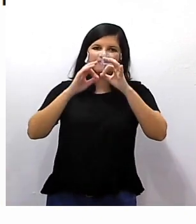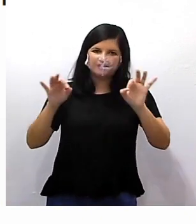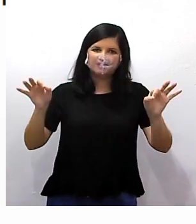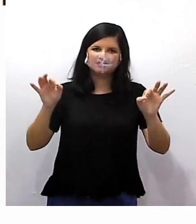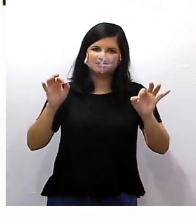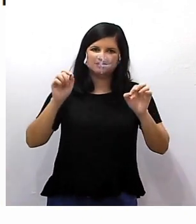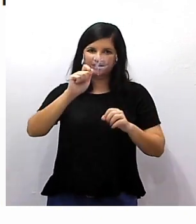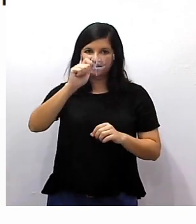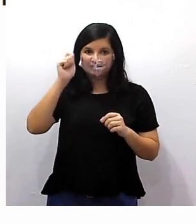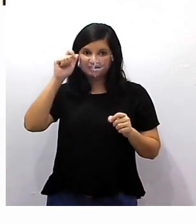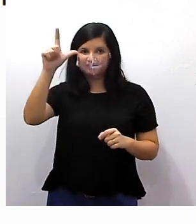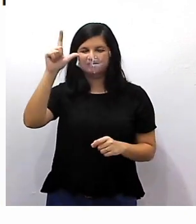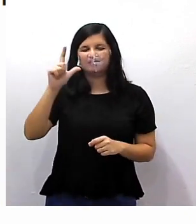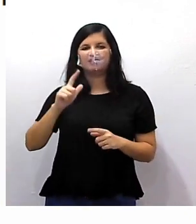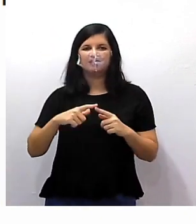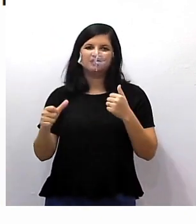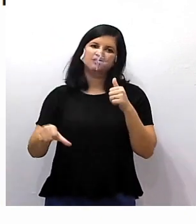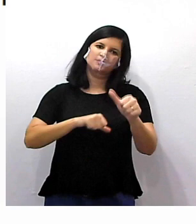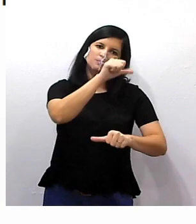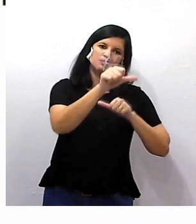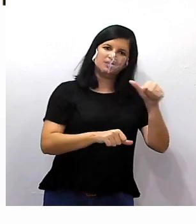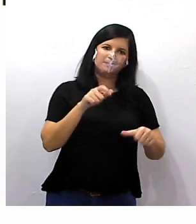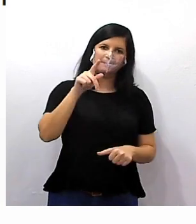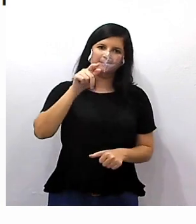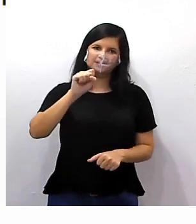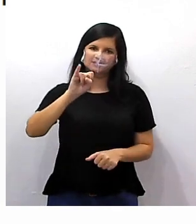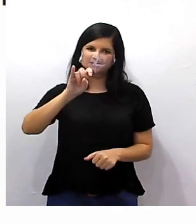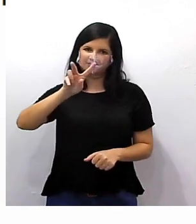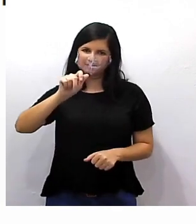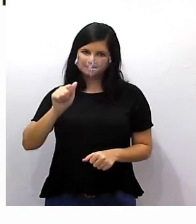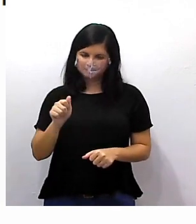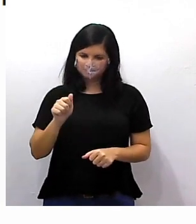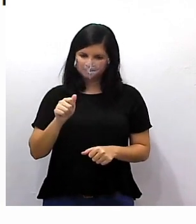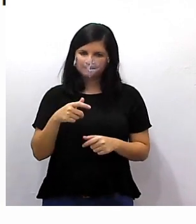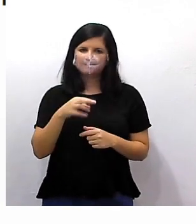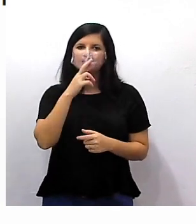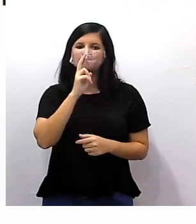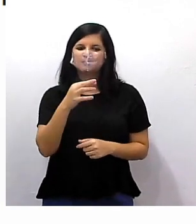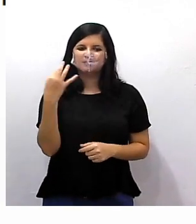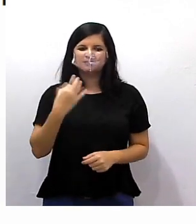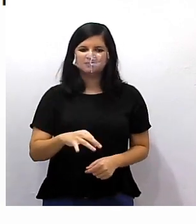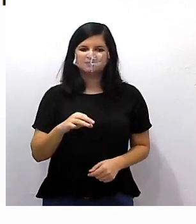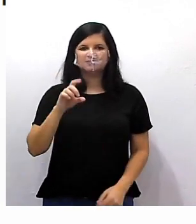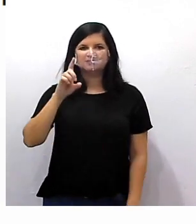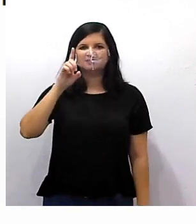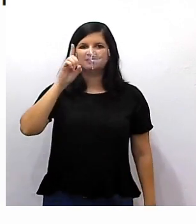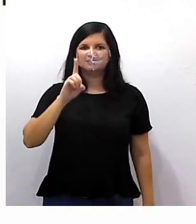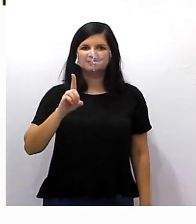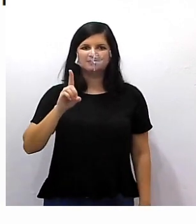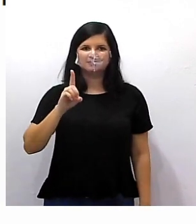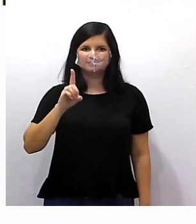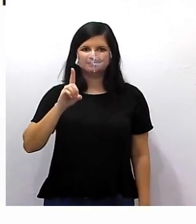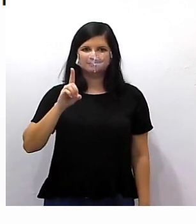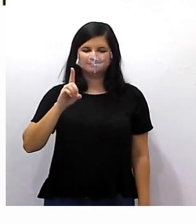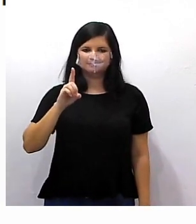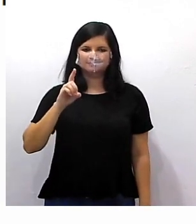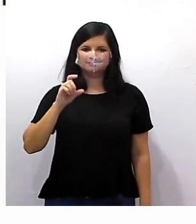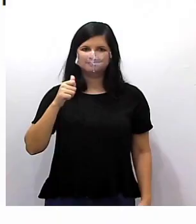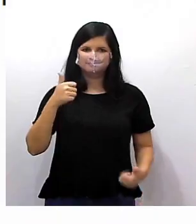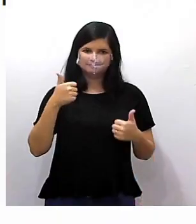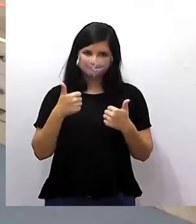voz ativa e assim fazer a conversão, tá certo? Então, ora, a gente fica aí como resposta correta à nossa letra D, tá